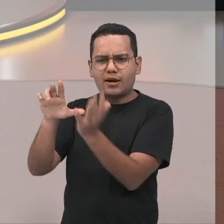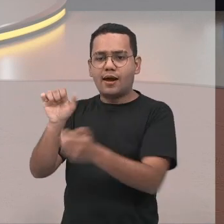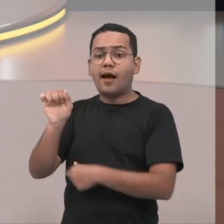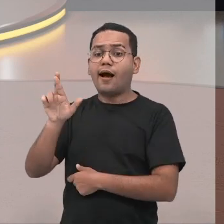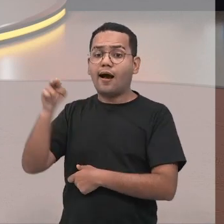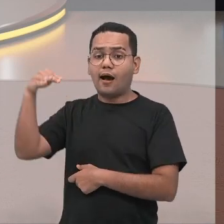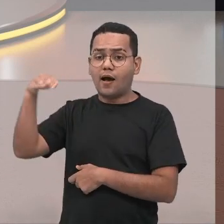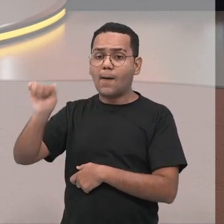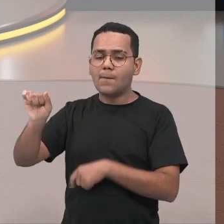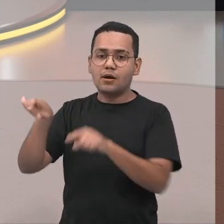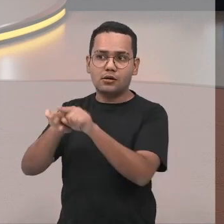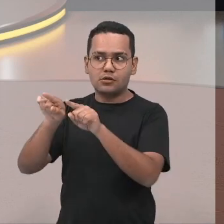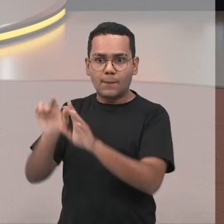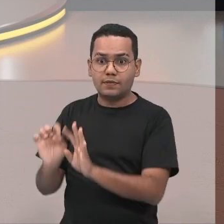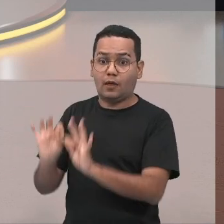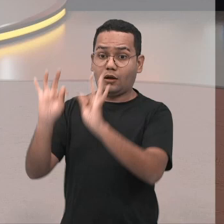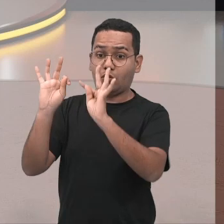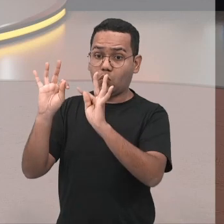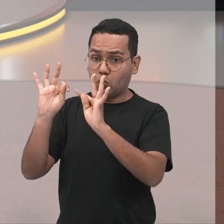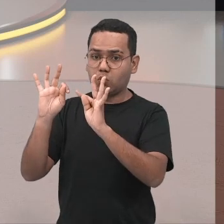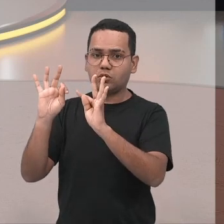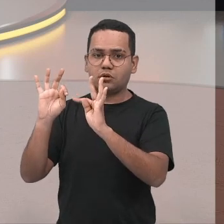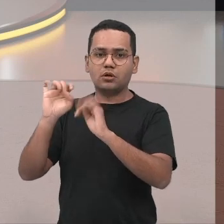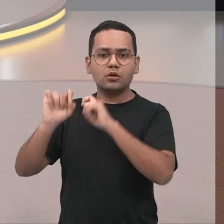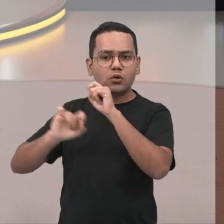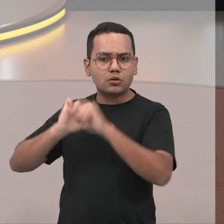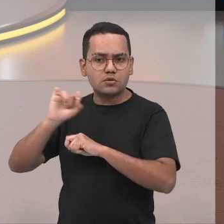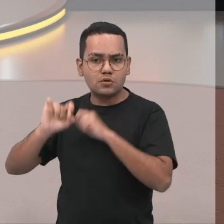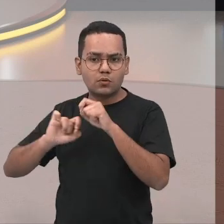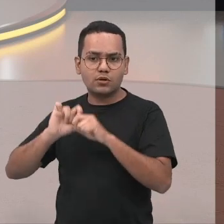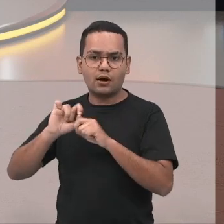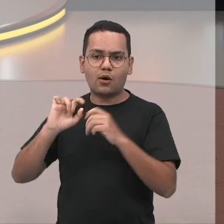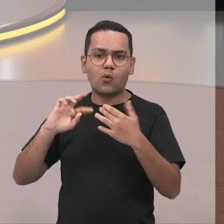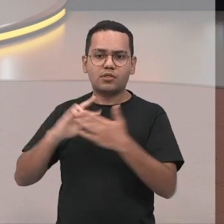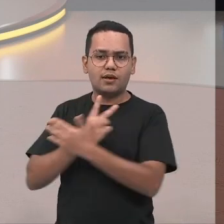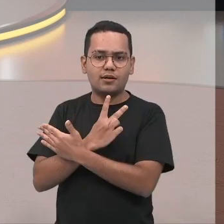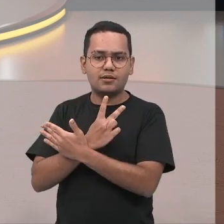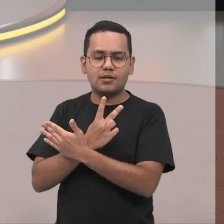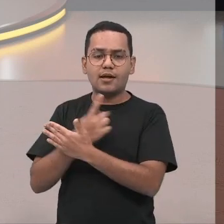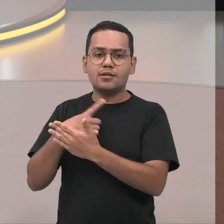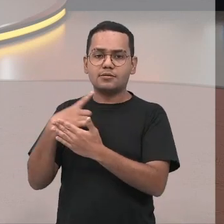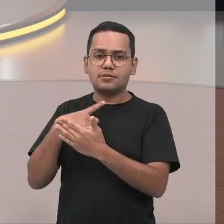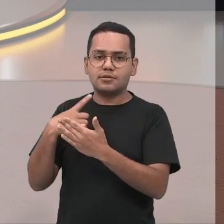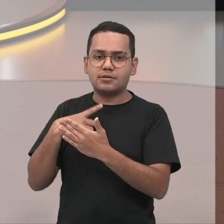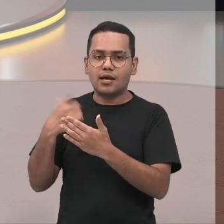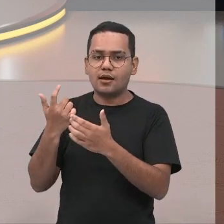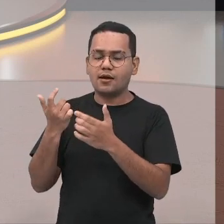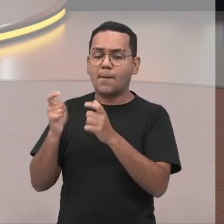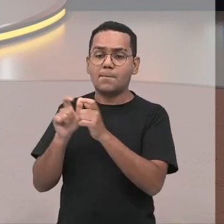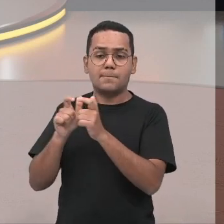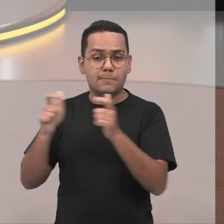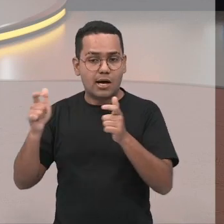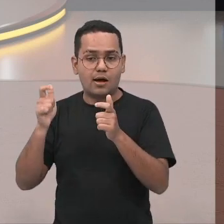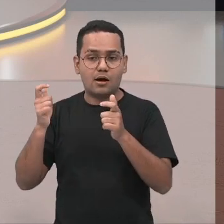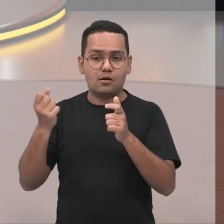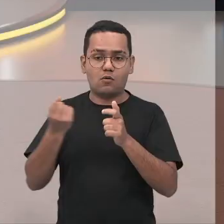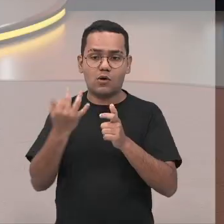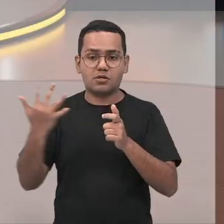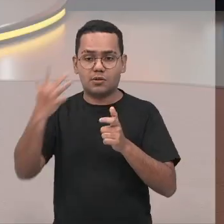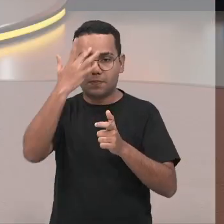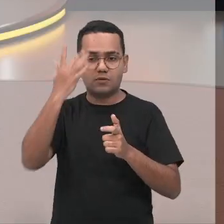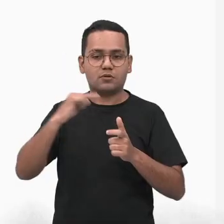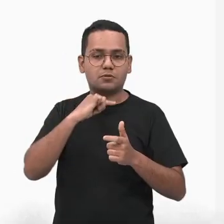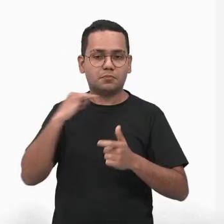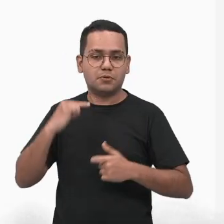inovações tecnológicas que serviram para aumentar o poder de fogo e, consequentemente, o número de mortes em conflito. Vamos